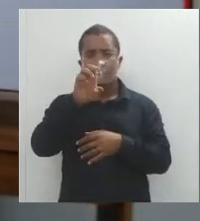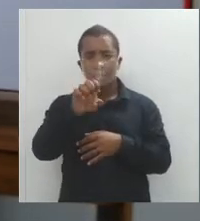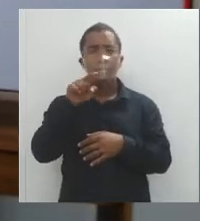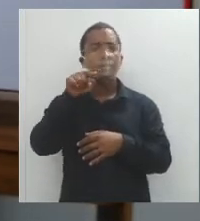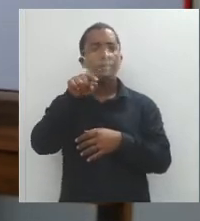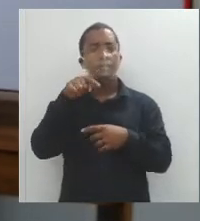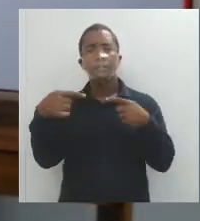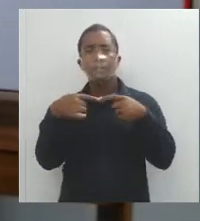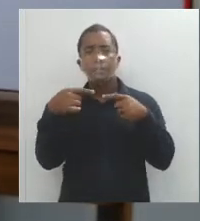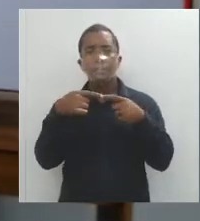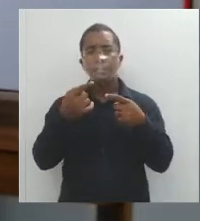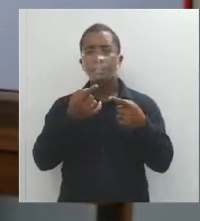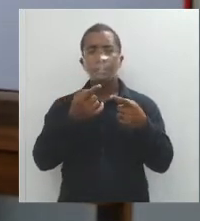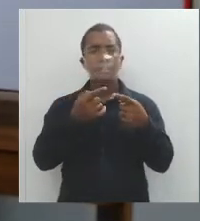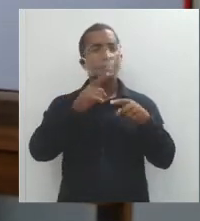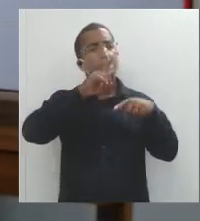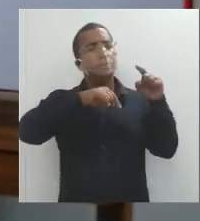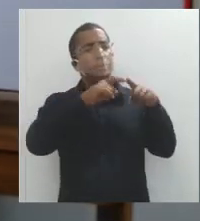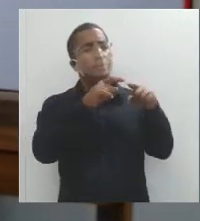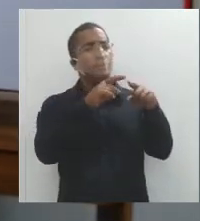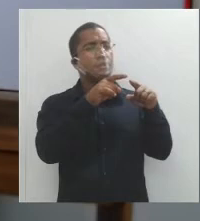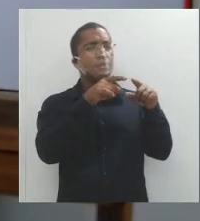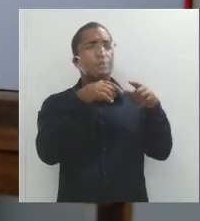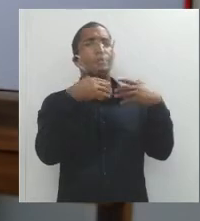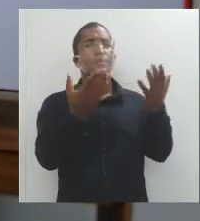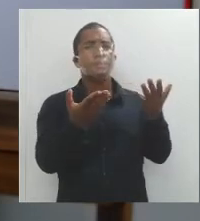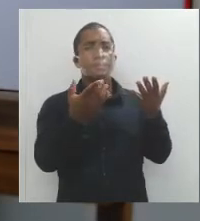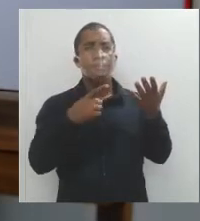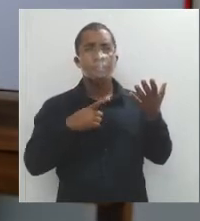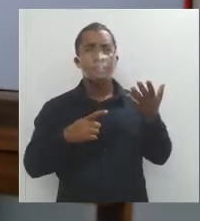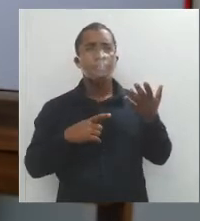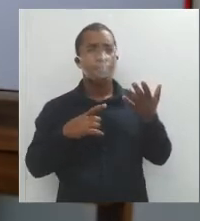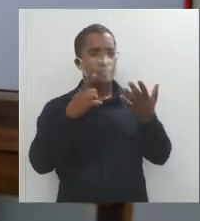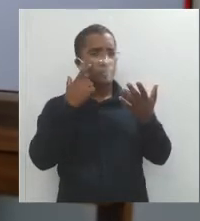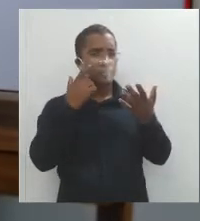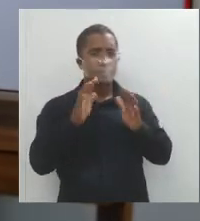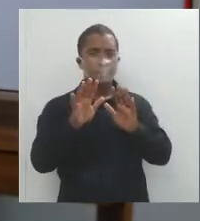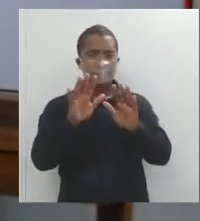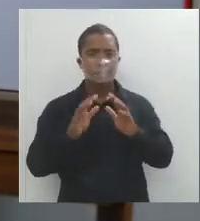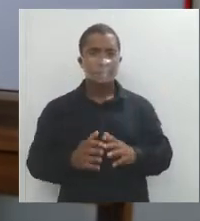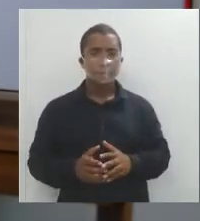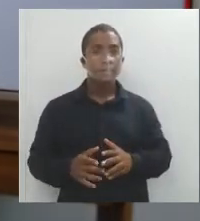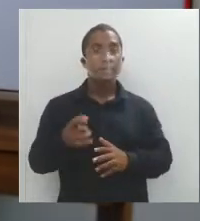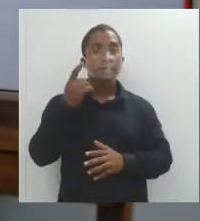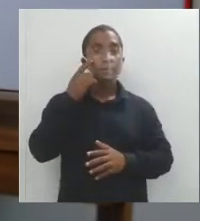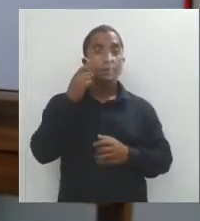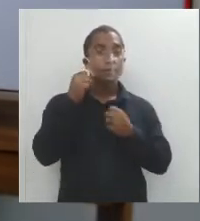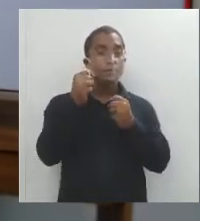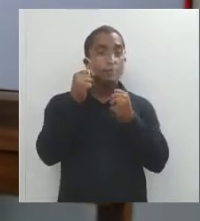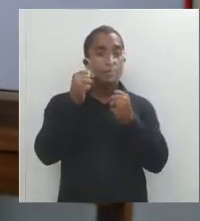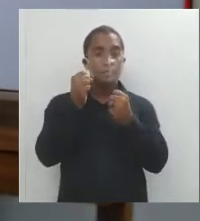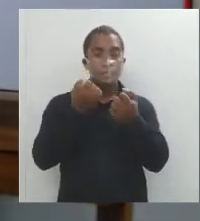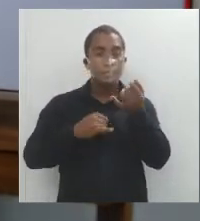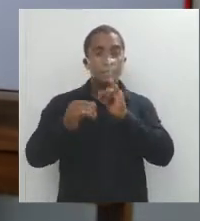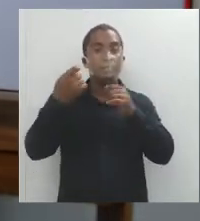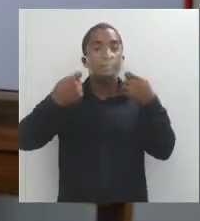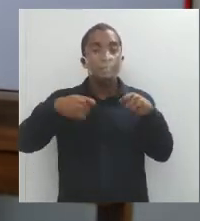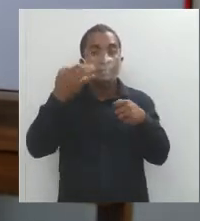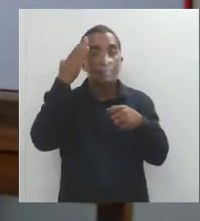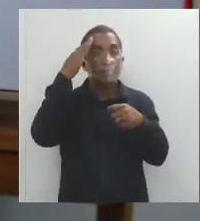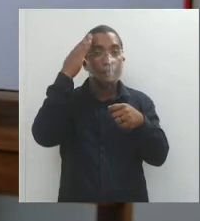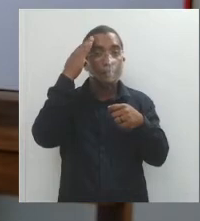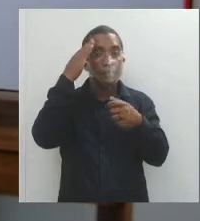que eletrodoméstico, que aparelho desse daqui? Então vamos lá. Para achar a potência elétrica, eu preciso de algumas